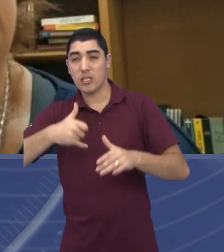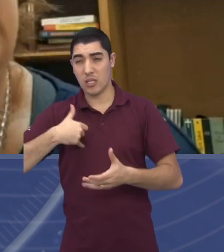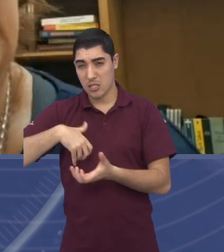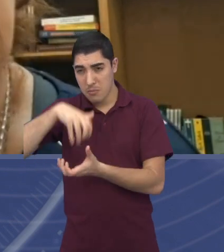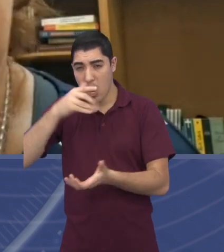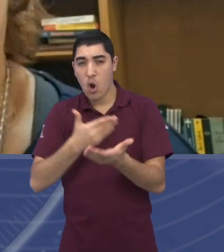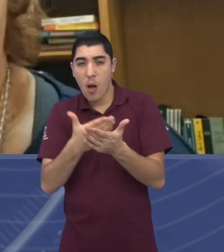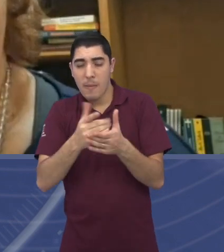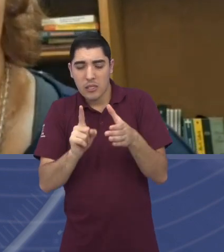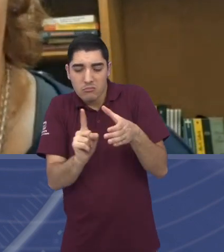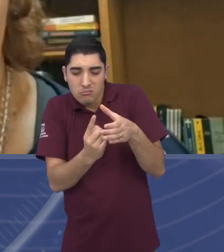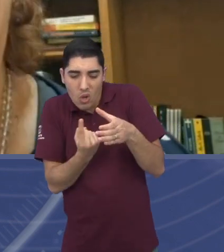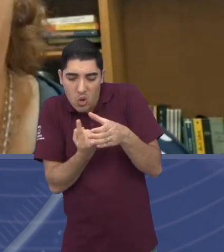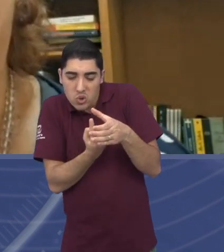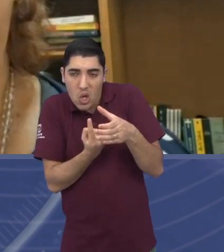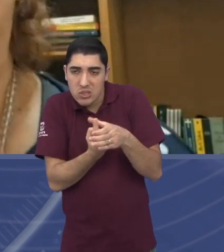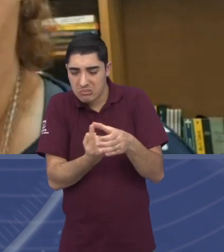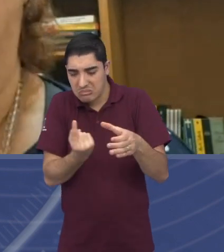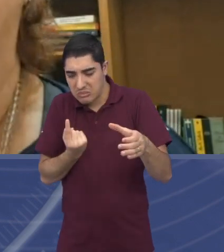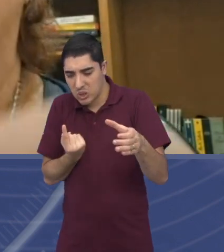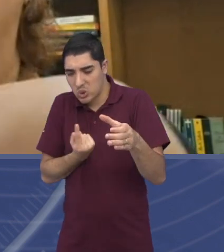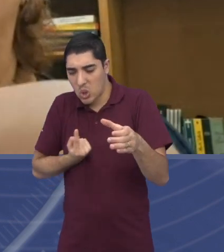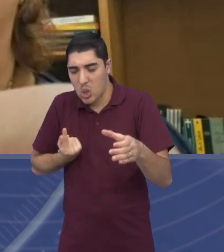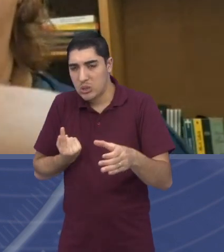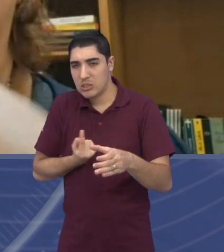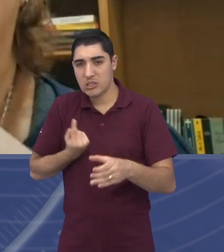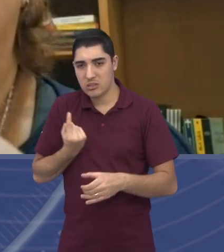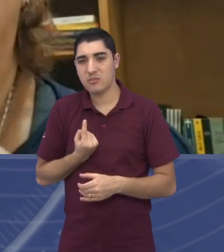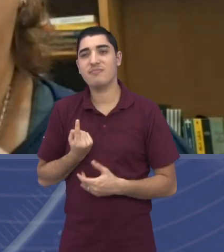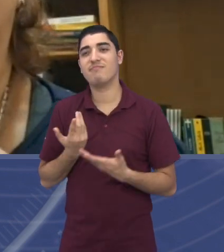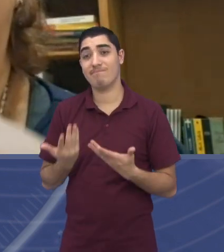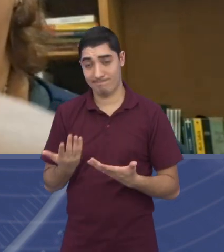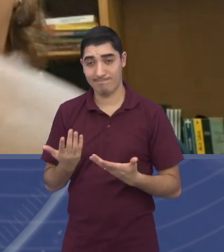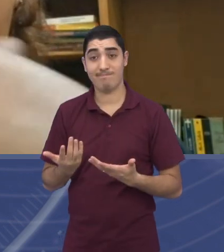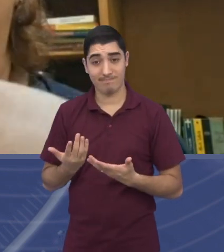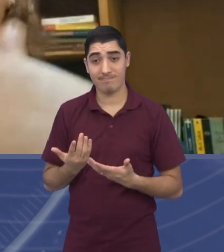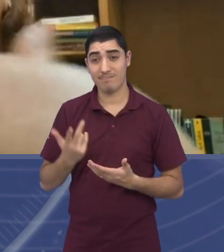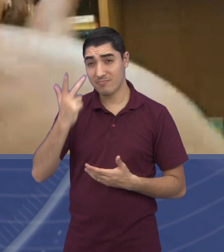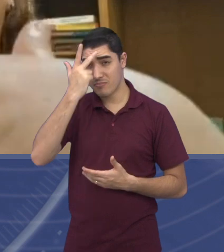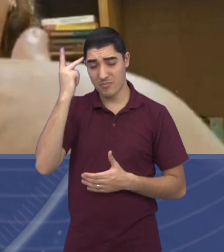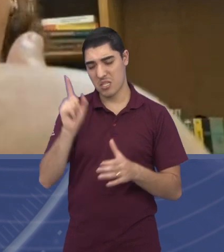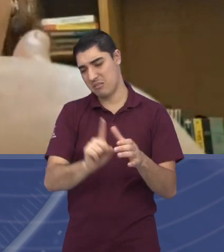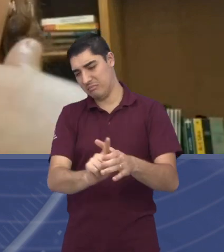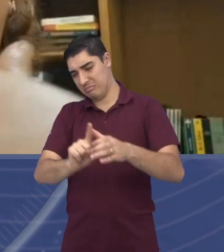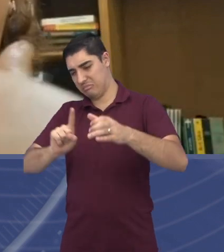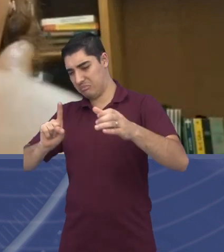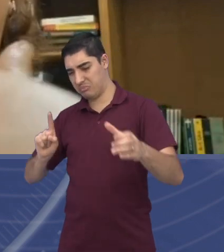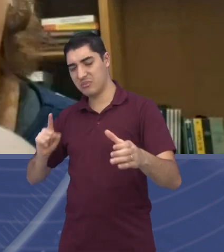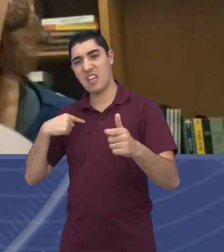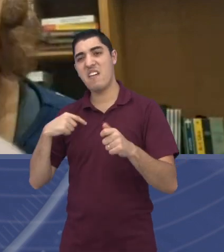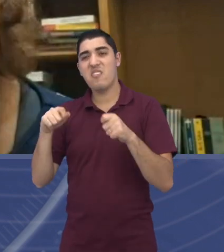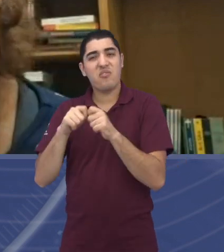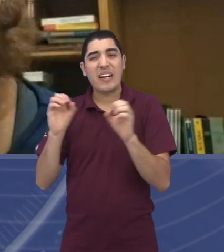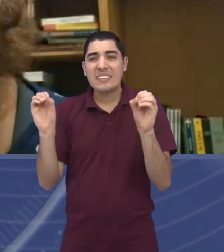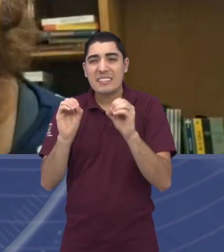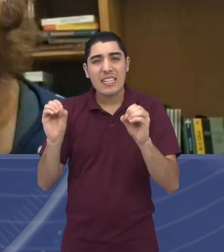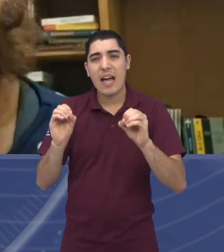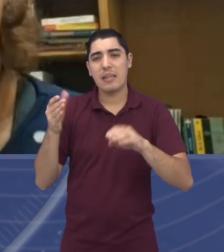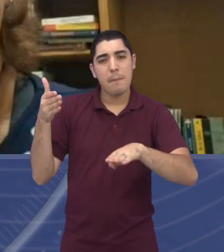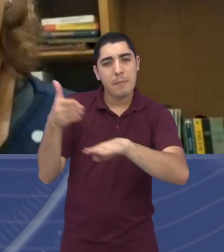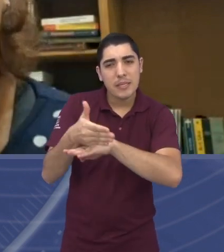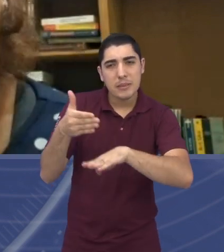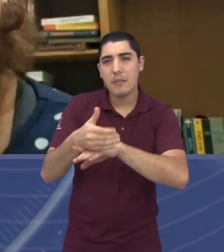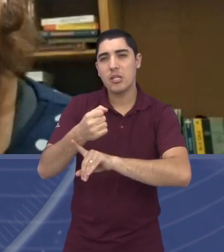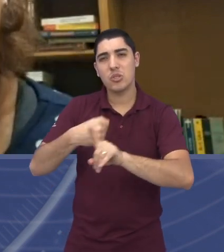mais cedo, a solidão, a questão de você ficar exilado de qualquer atividade social